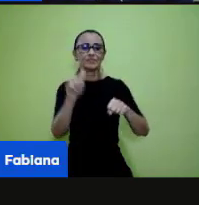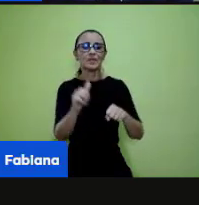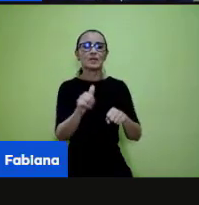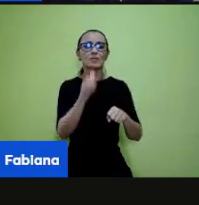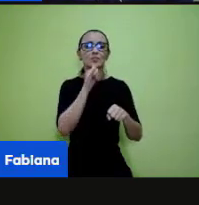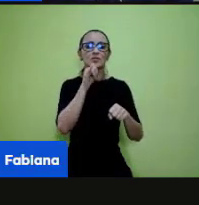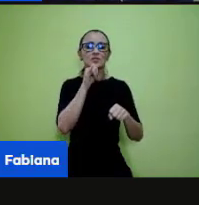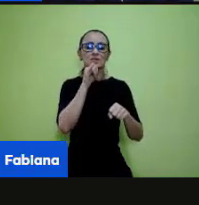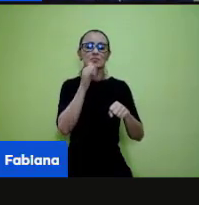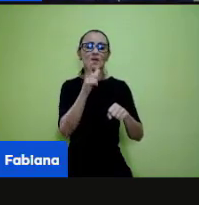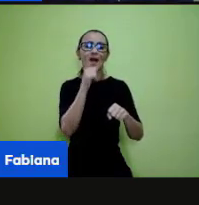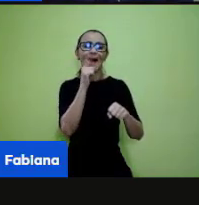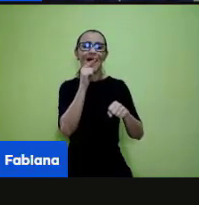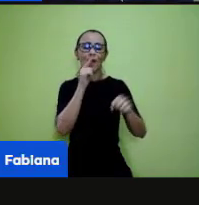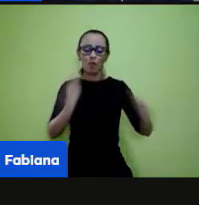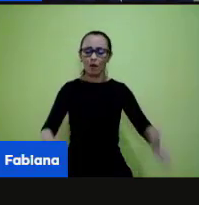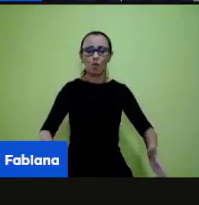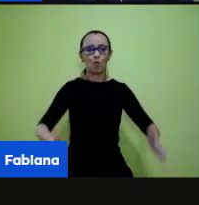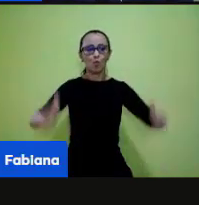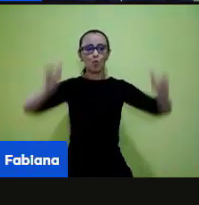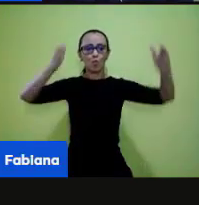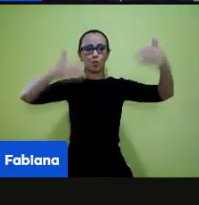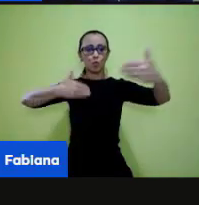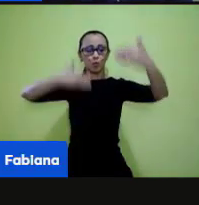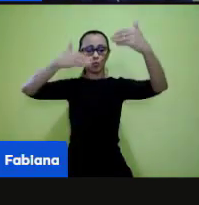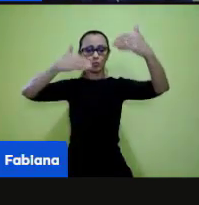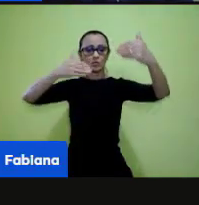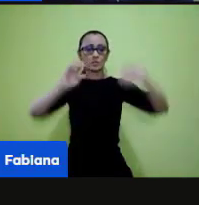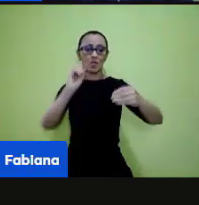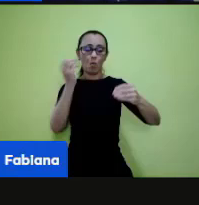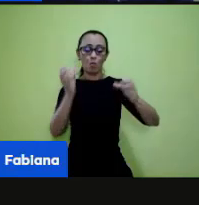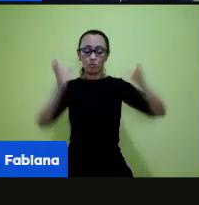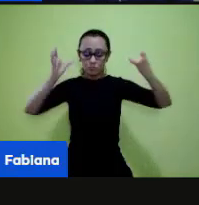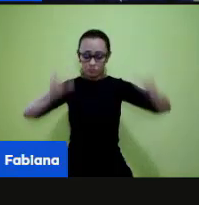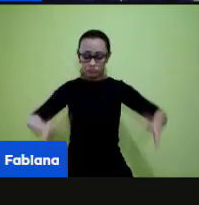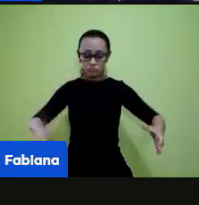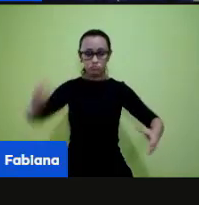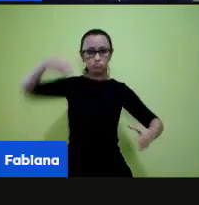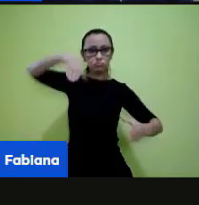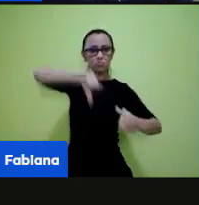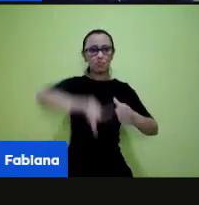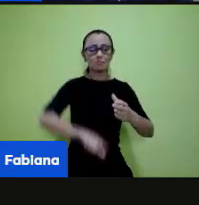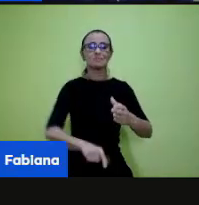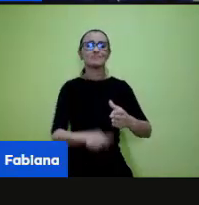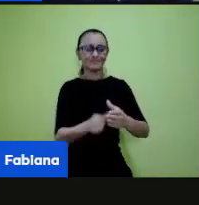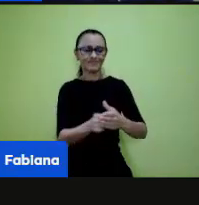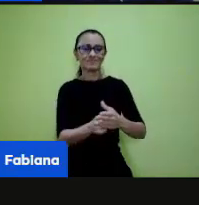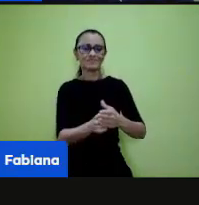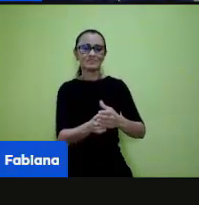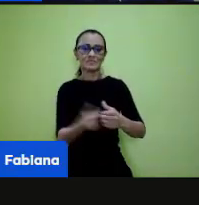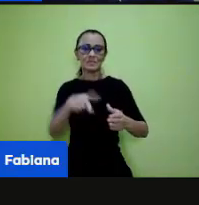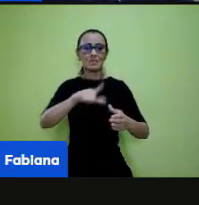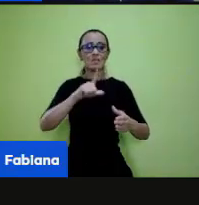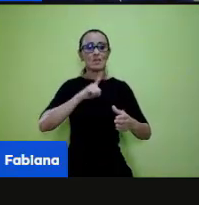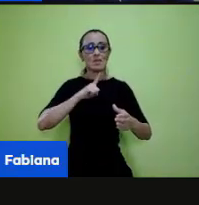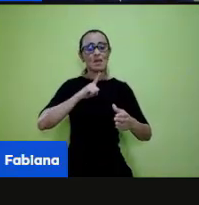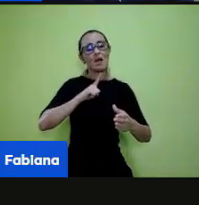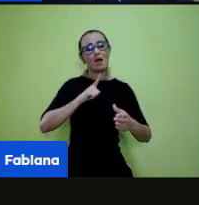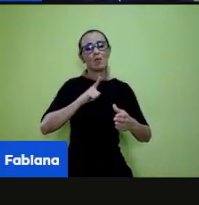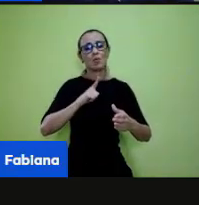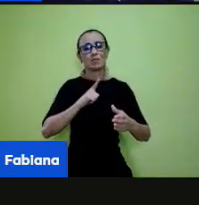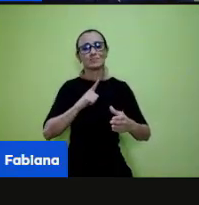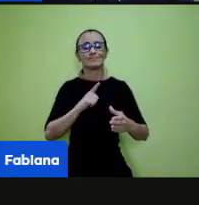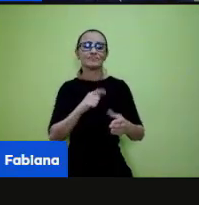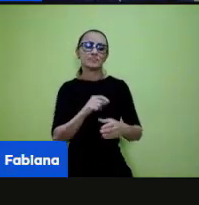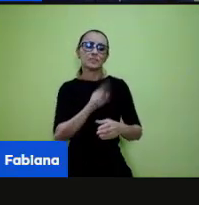das cisternas, aqueles locais que, eventualmente, são para reservar água de utilização da escola ou